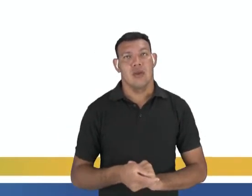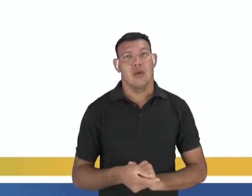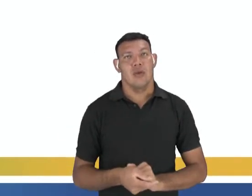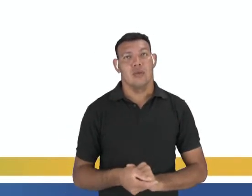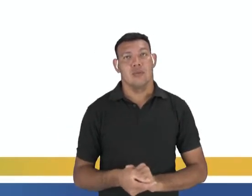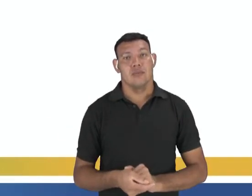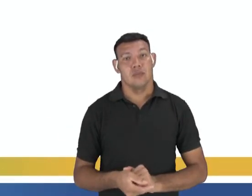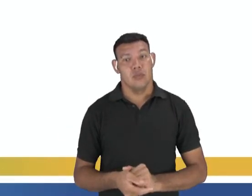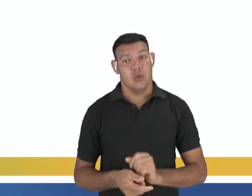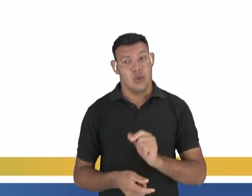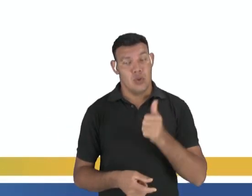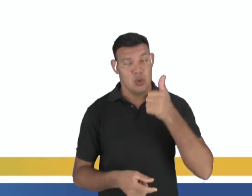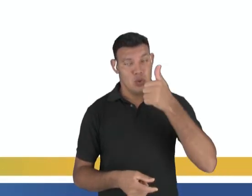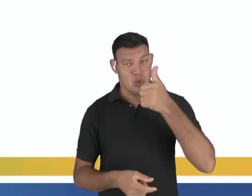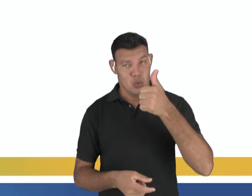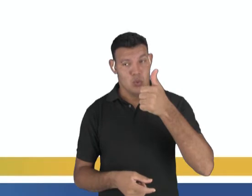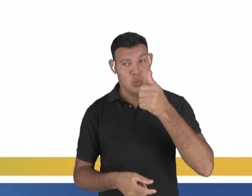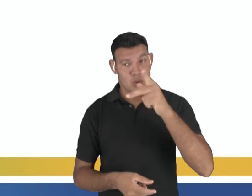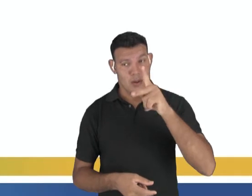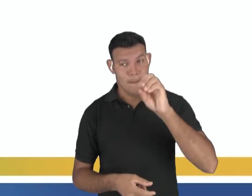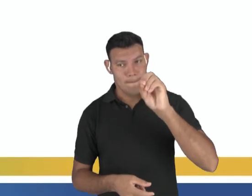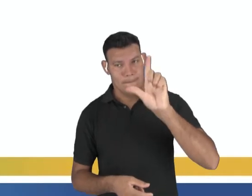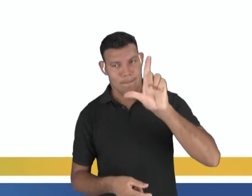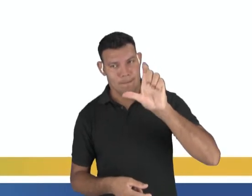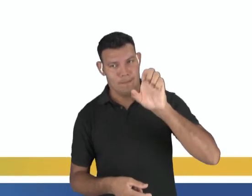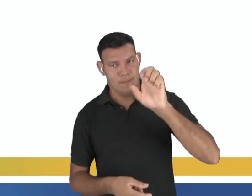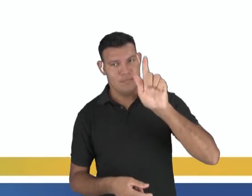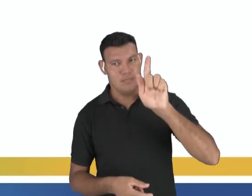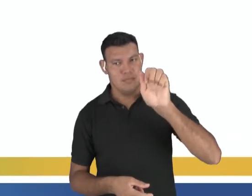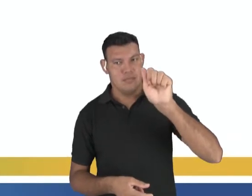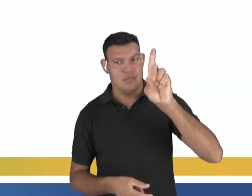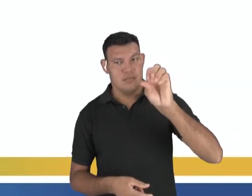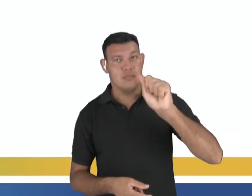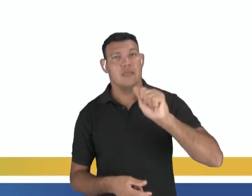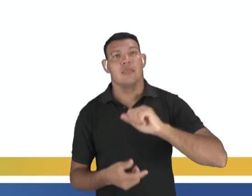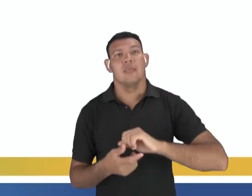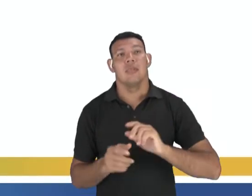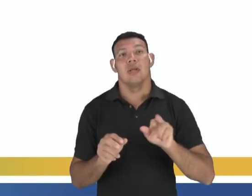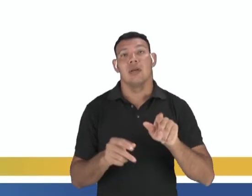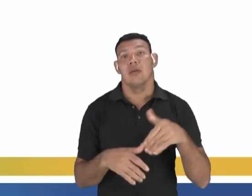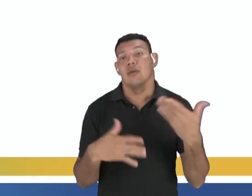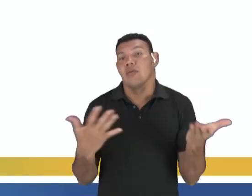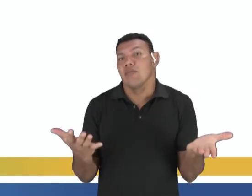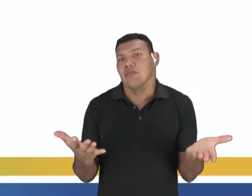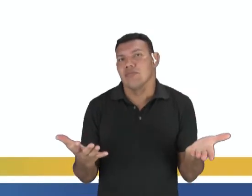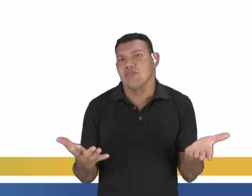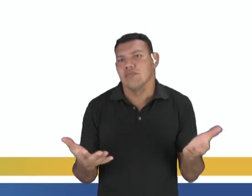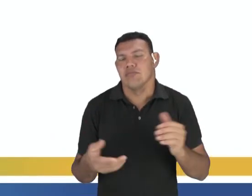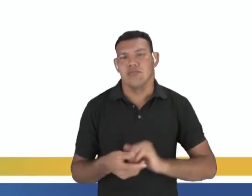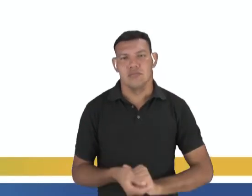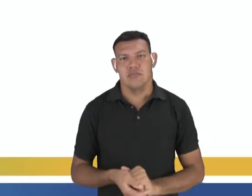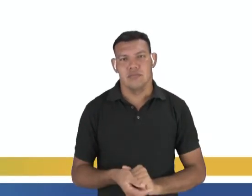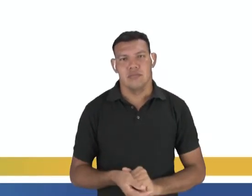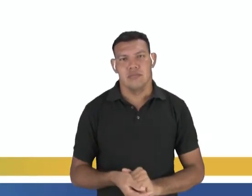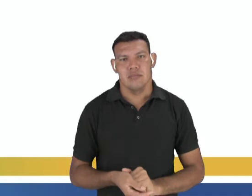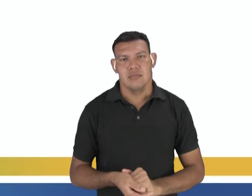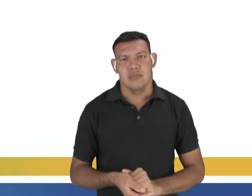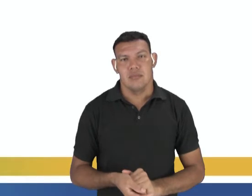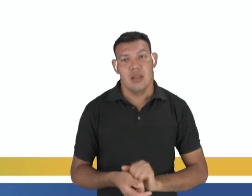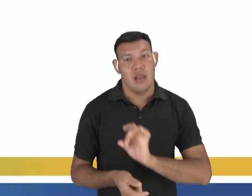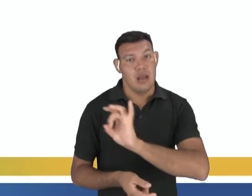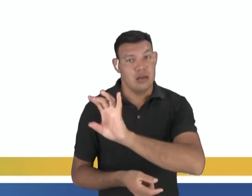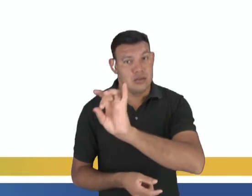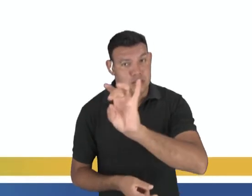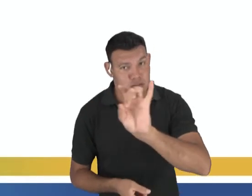2,54 cm então preste bem atenção em 32 polegadas eu vou ter quantos centímetros pensa comigo